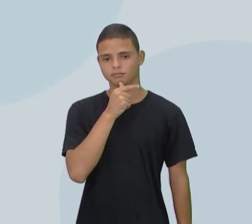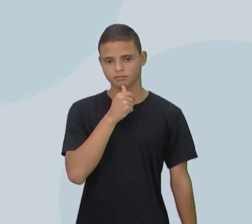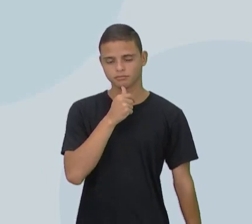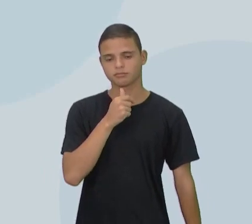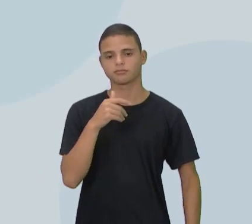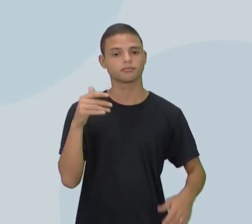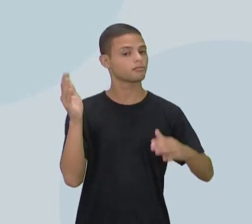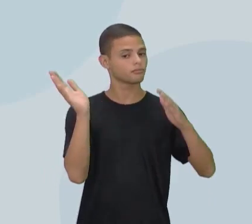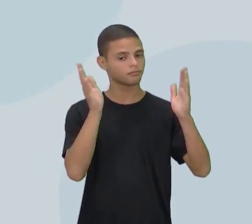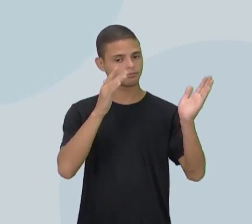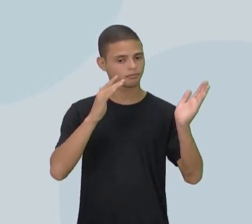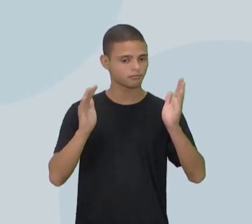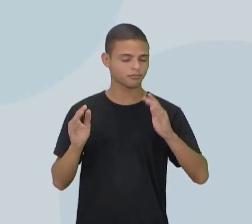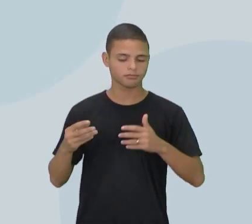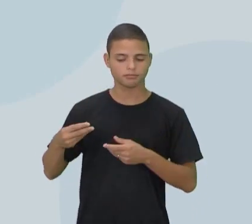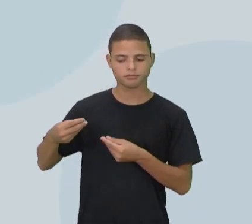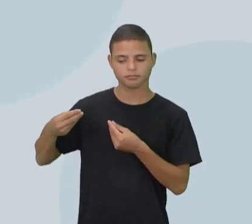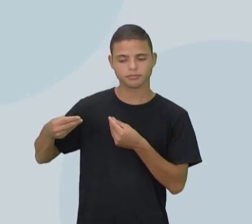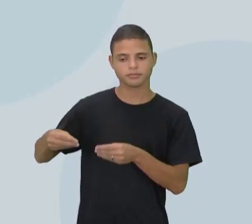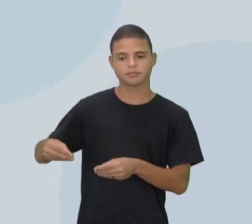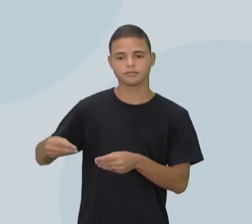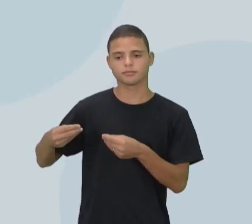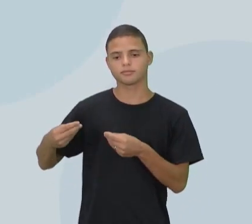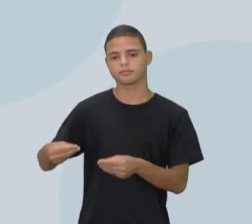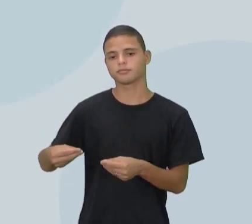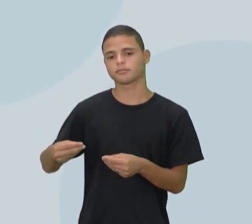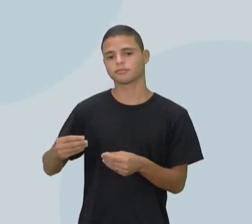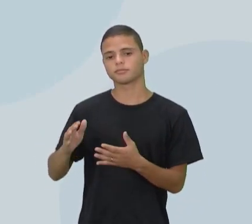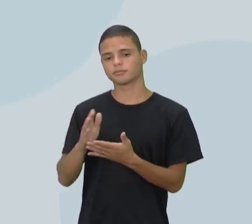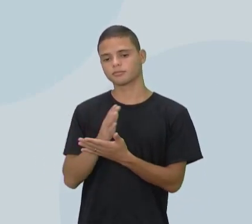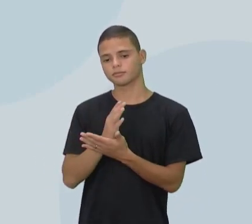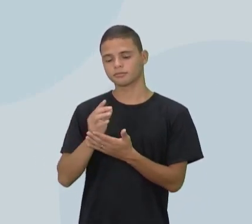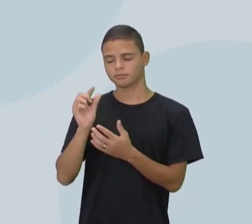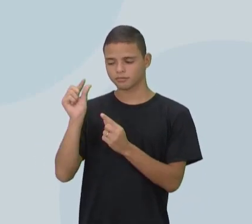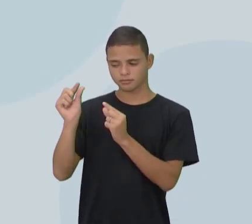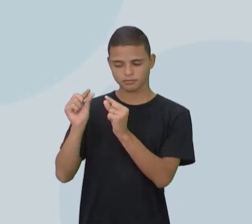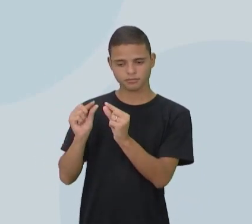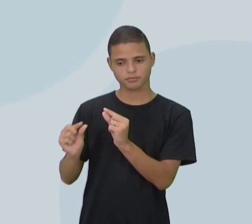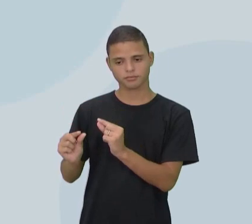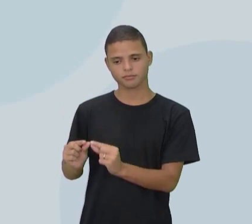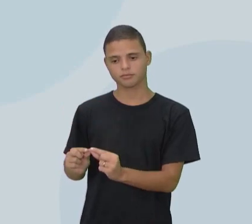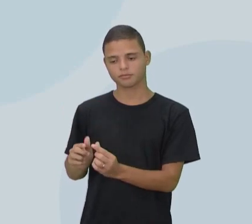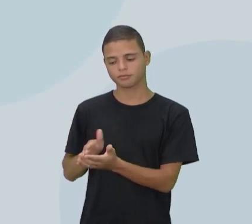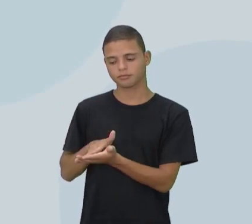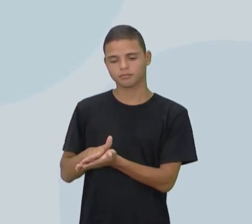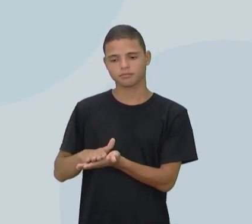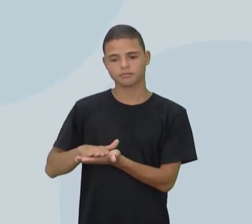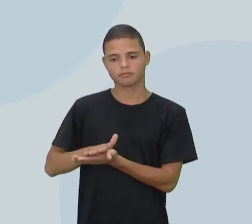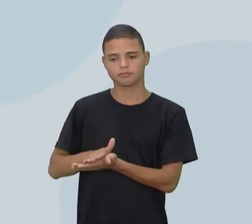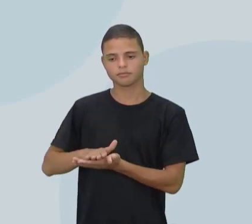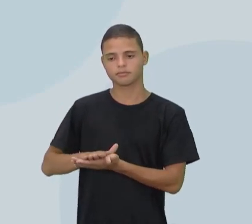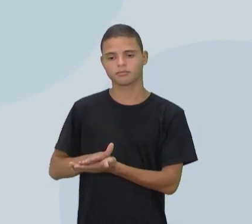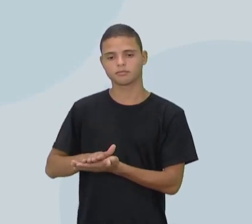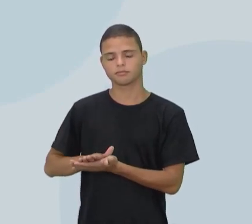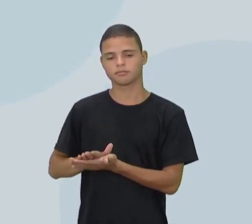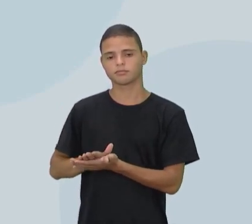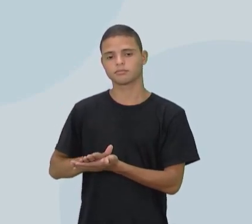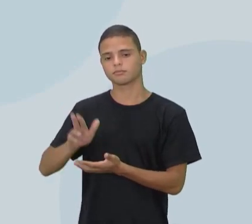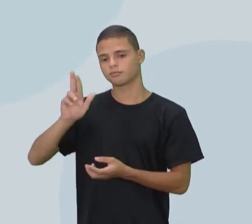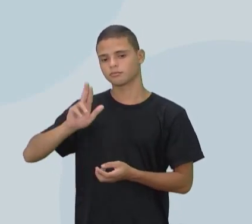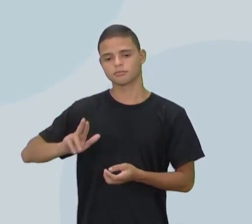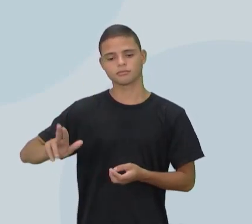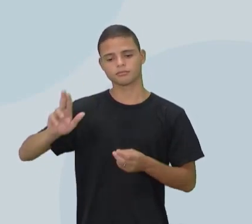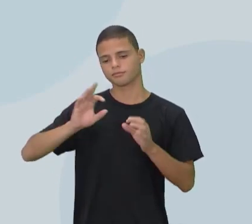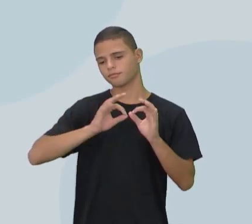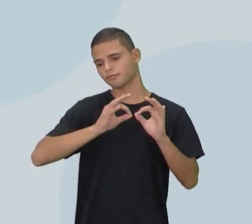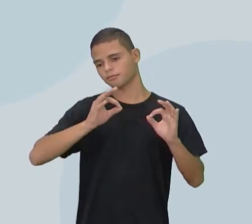por ele ser leve, em pequenas partículas, assim, vamos falar assim, trituradas, eles acabam sendo transportados para